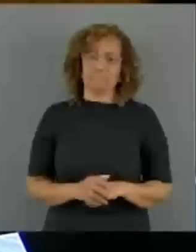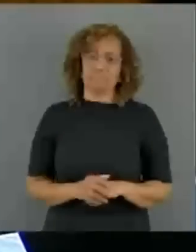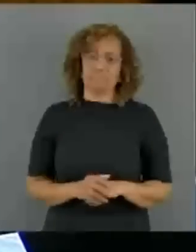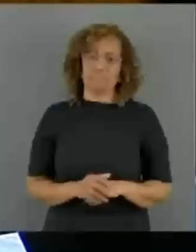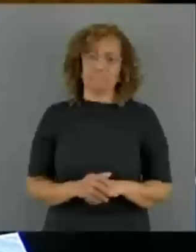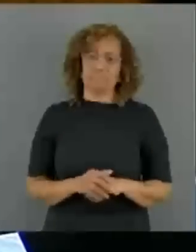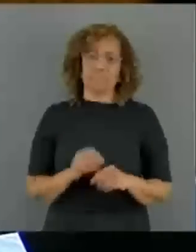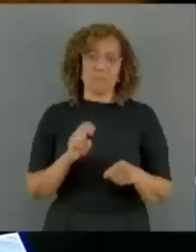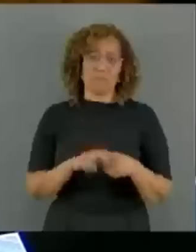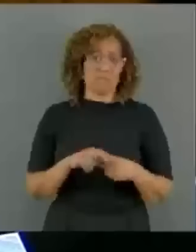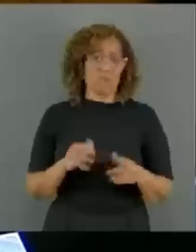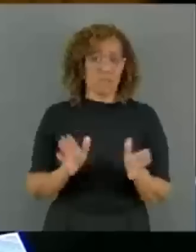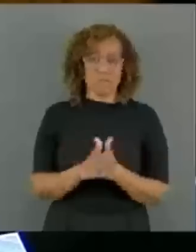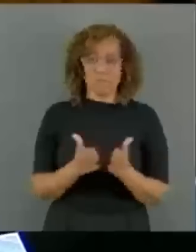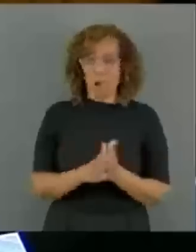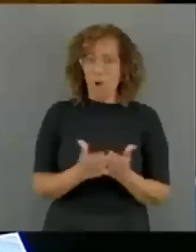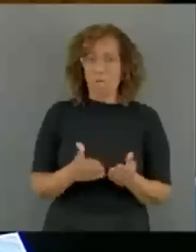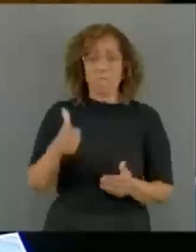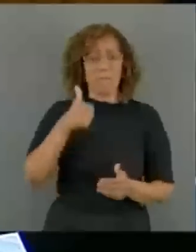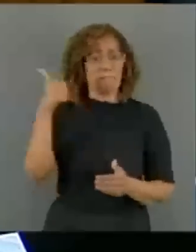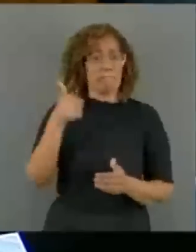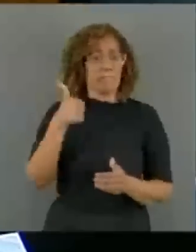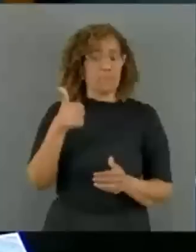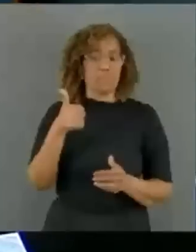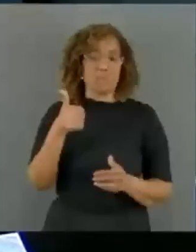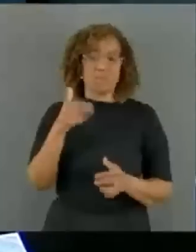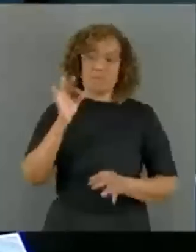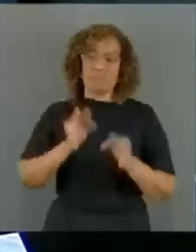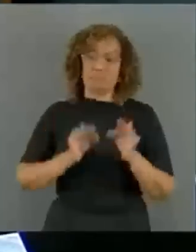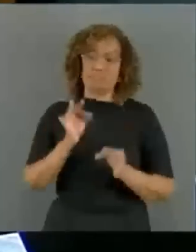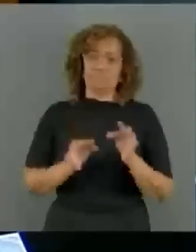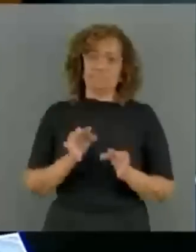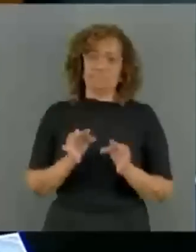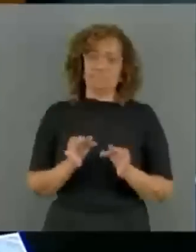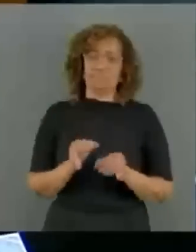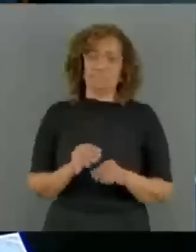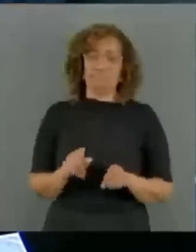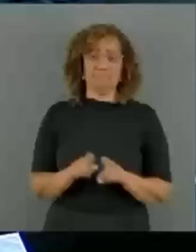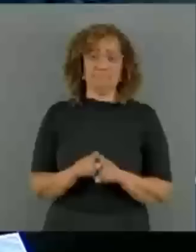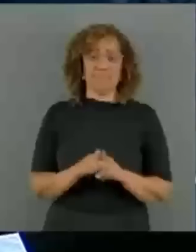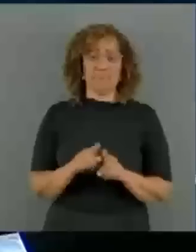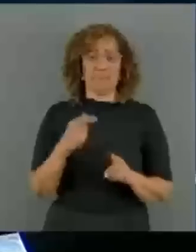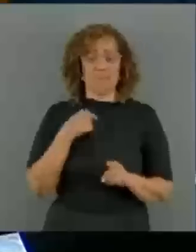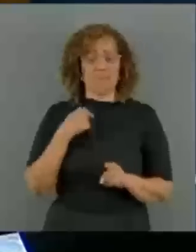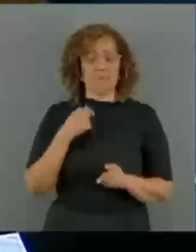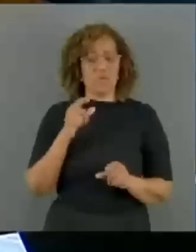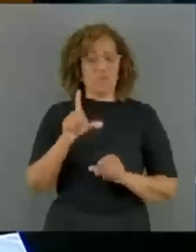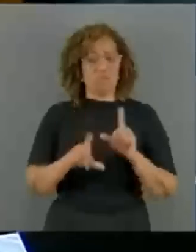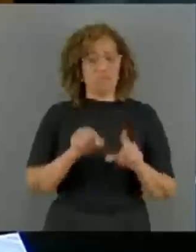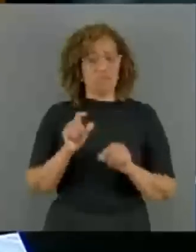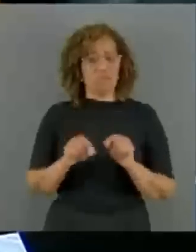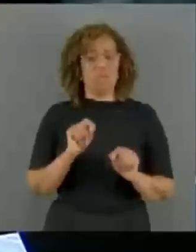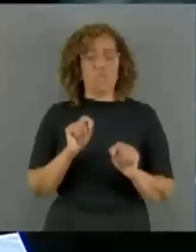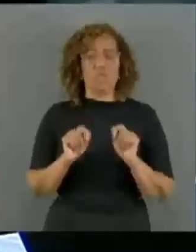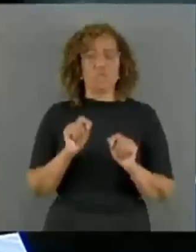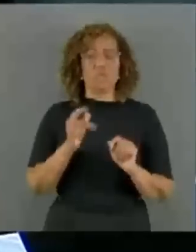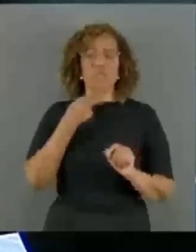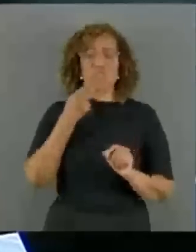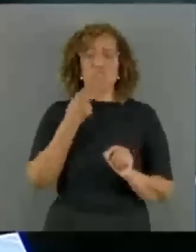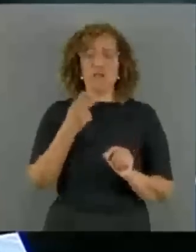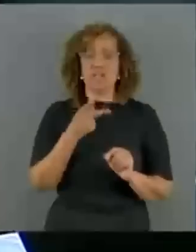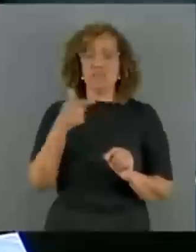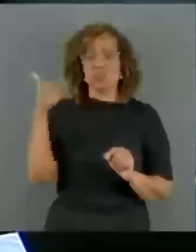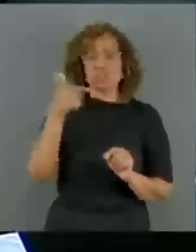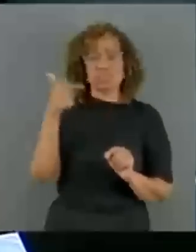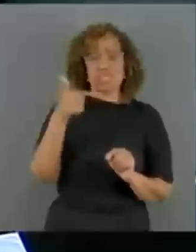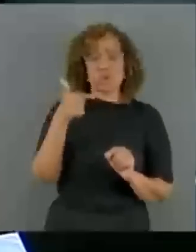primeira instância. Aqui nós estamos colocando um empecilho para decisão condenatória em segunda instância.